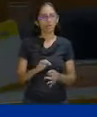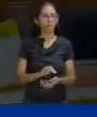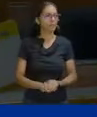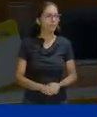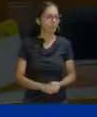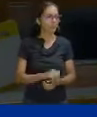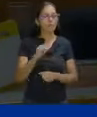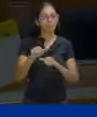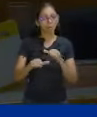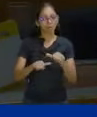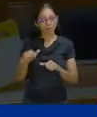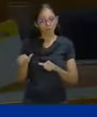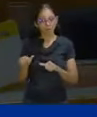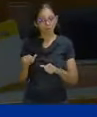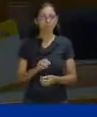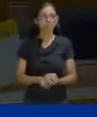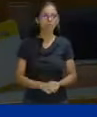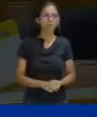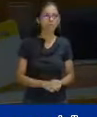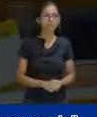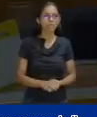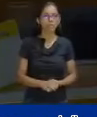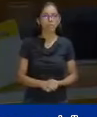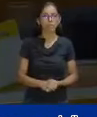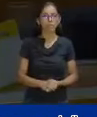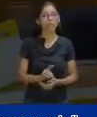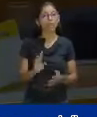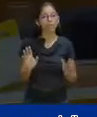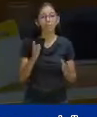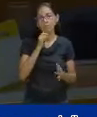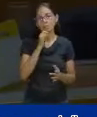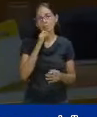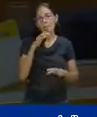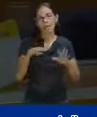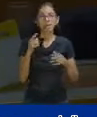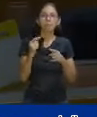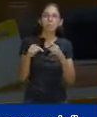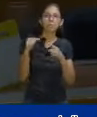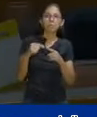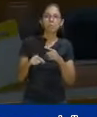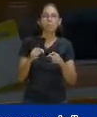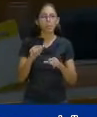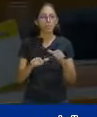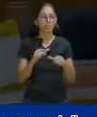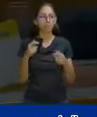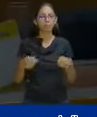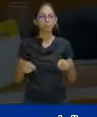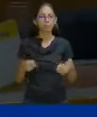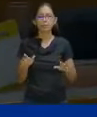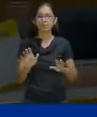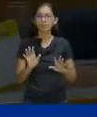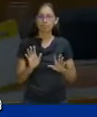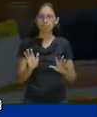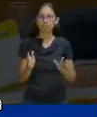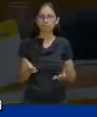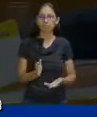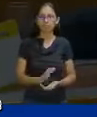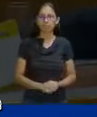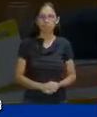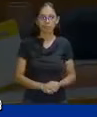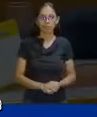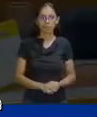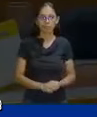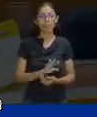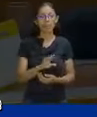reforma para já dizer, não, isso aqui não aplicou a economicidade, tem que ser desse modo. Não faz nenhuma coisa nem outra, simplesmente devolve para que a